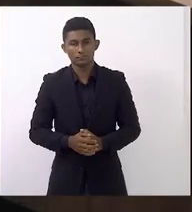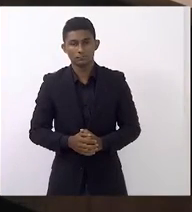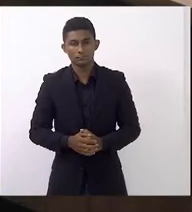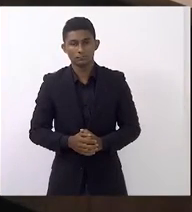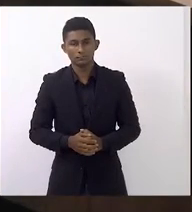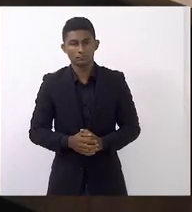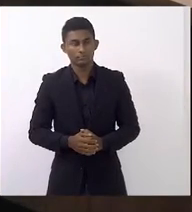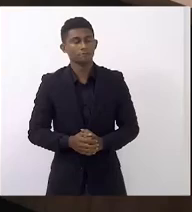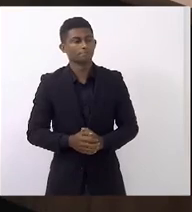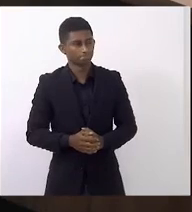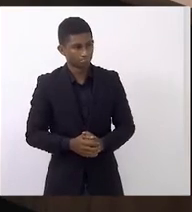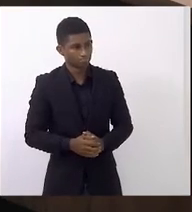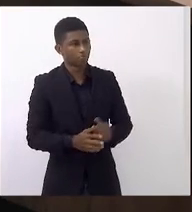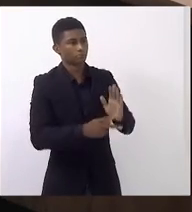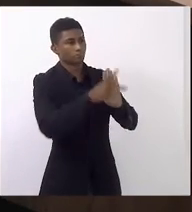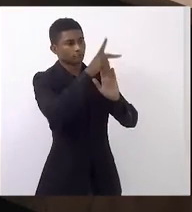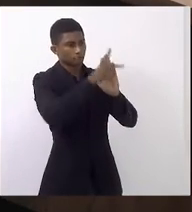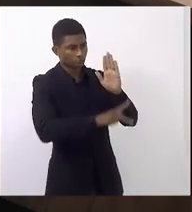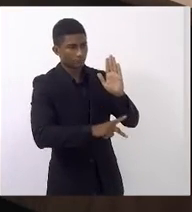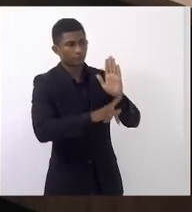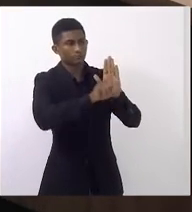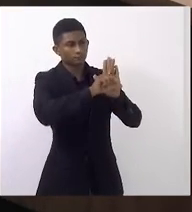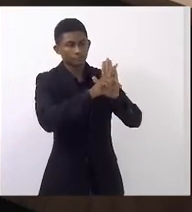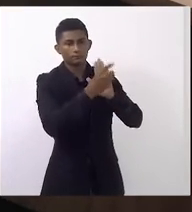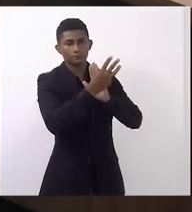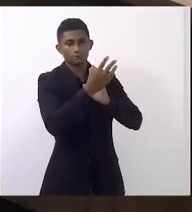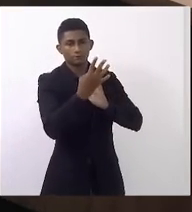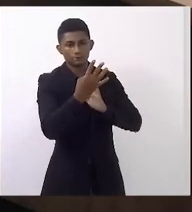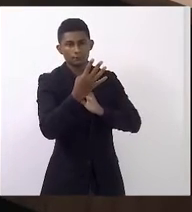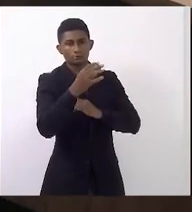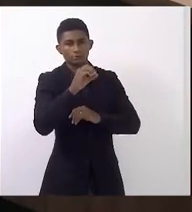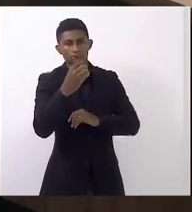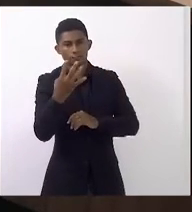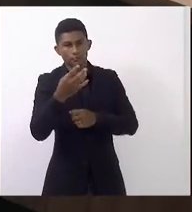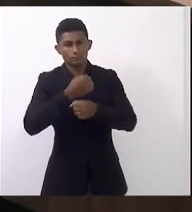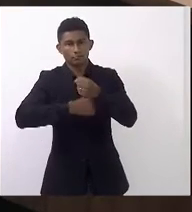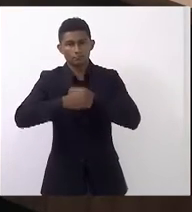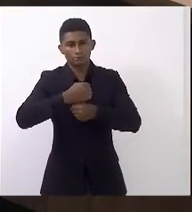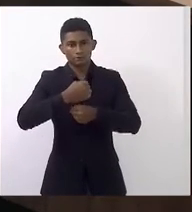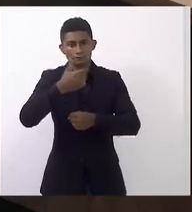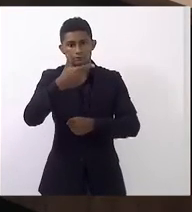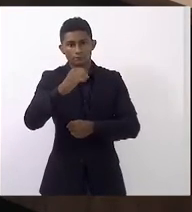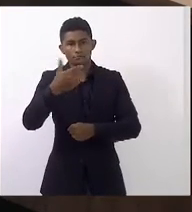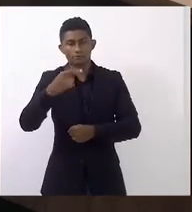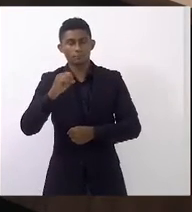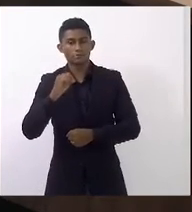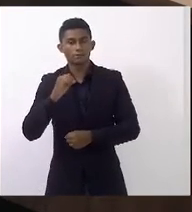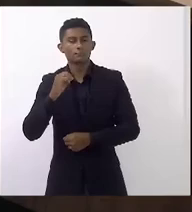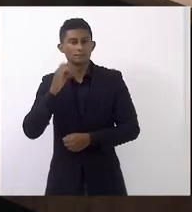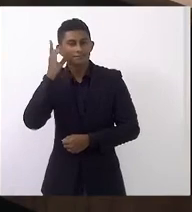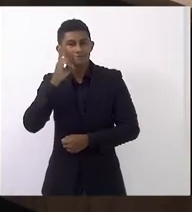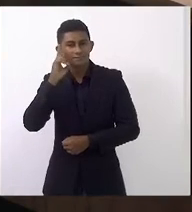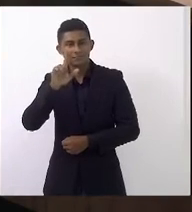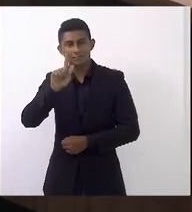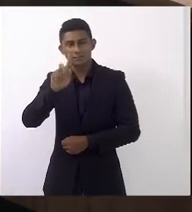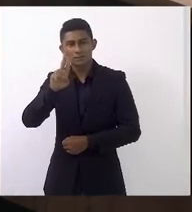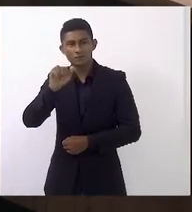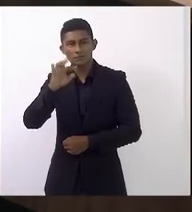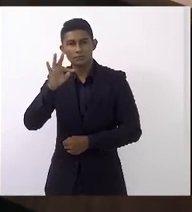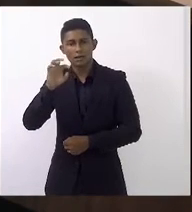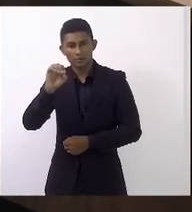Senhor presidente, projeto 3404-2020, de autoria do deputado Gustavo Schmidt, é um projeto muito